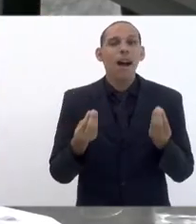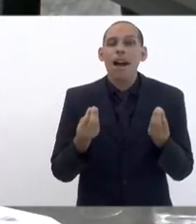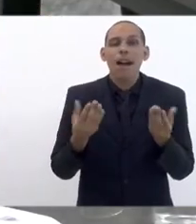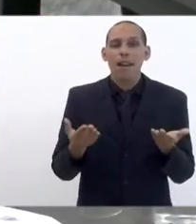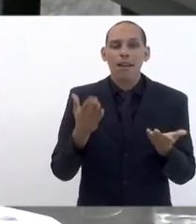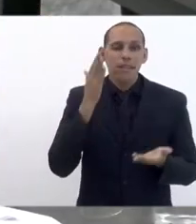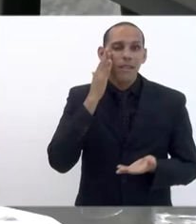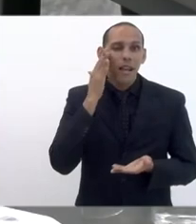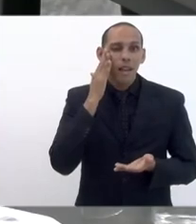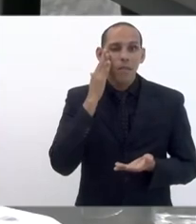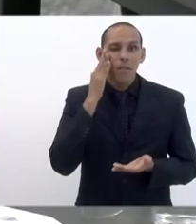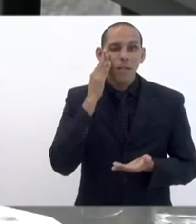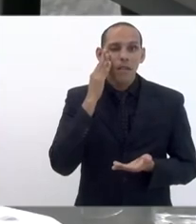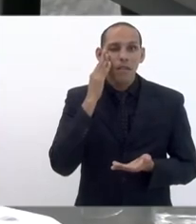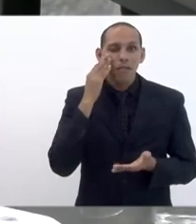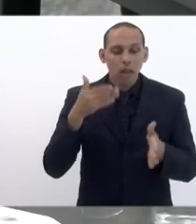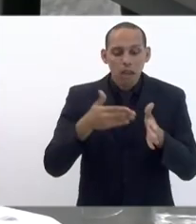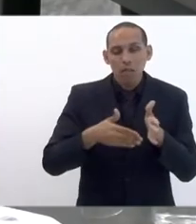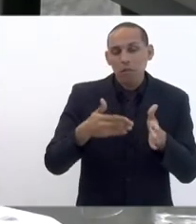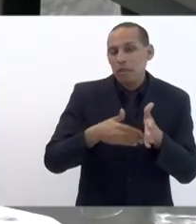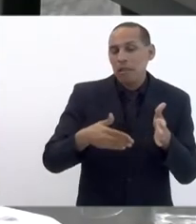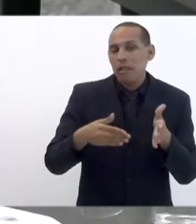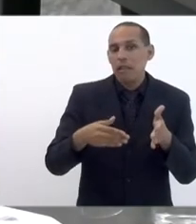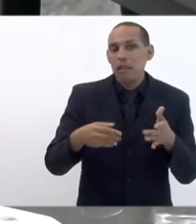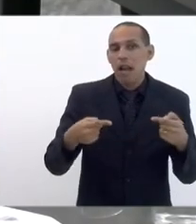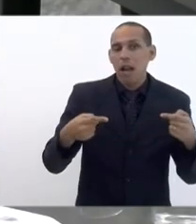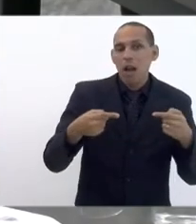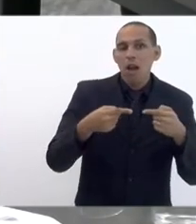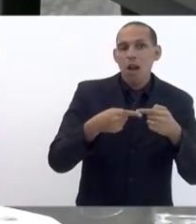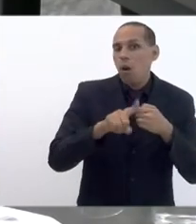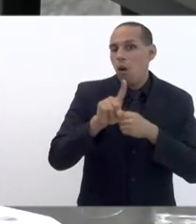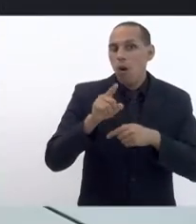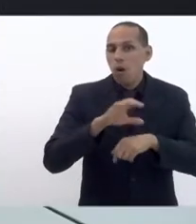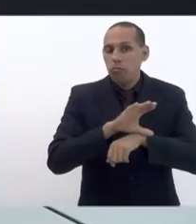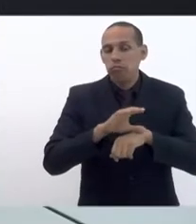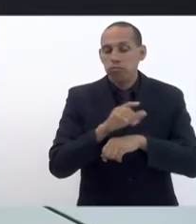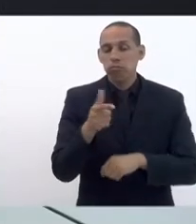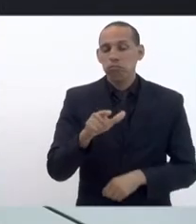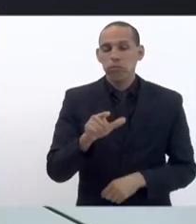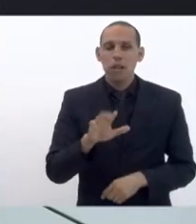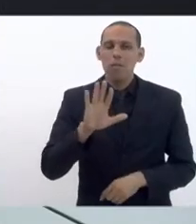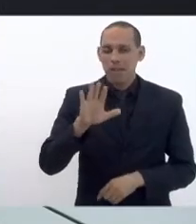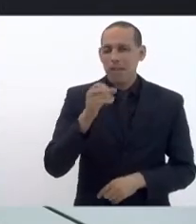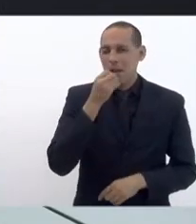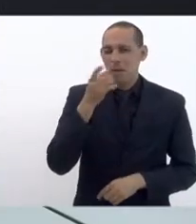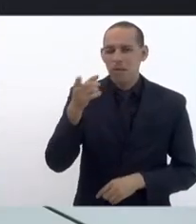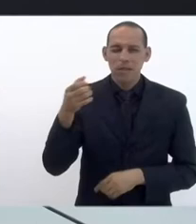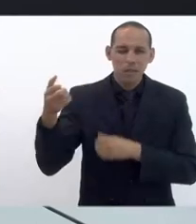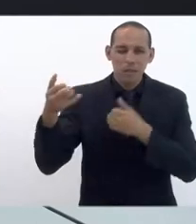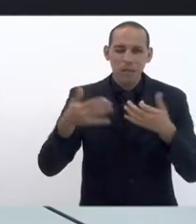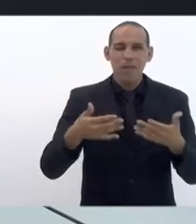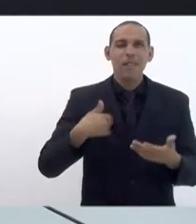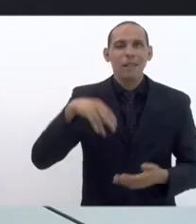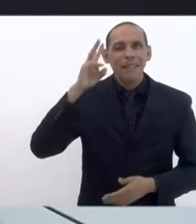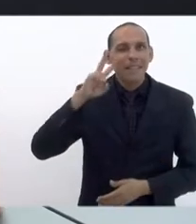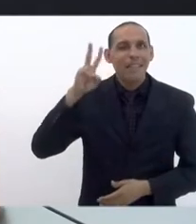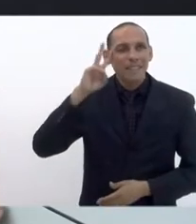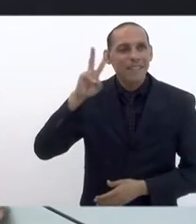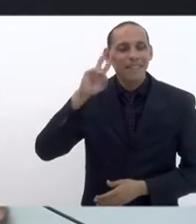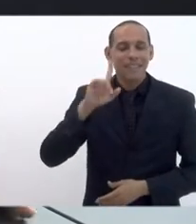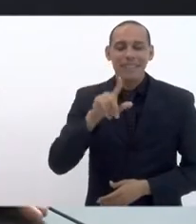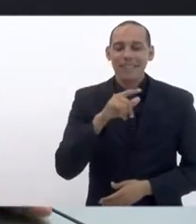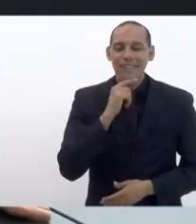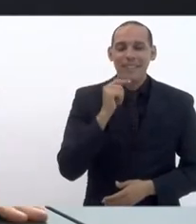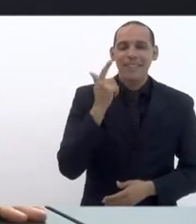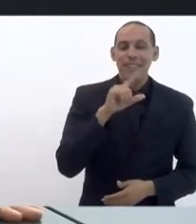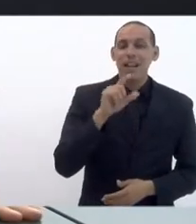falando, eu não vi nenhum óbice. Pois é, mas uma das questões centrais, foi bom o senhor trazer, que dá tempo de eu recuperar,